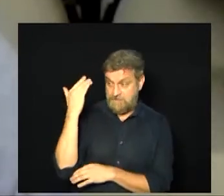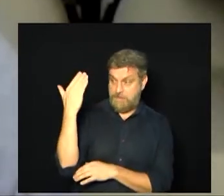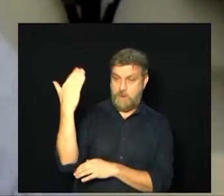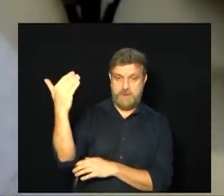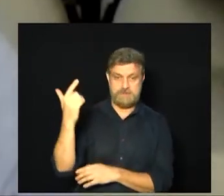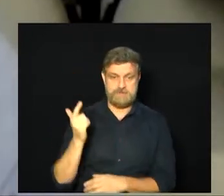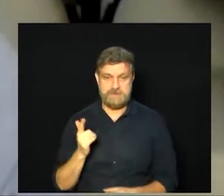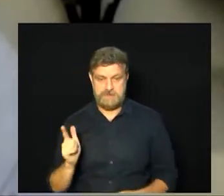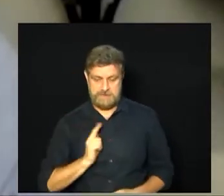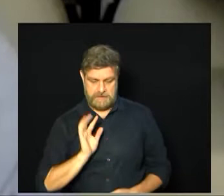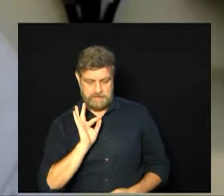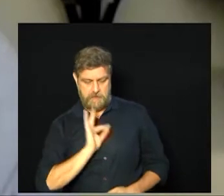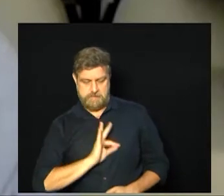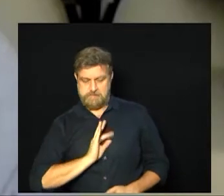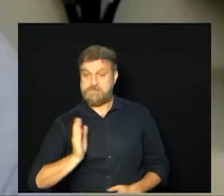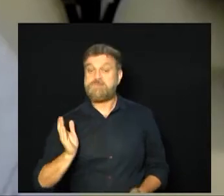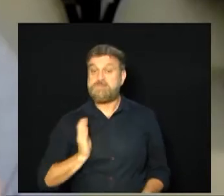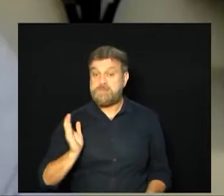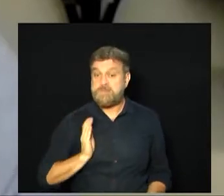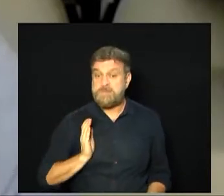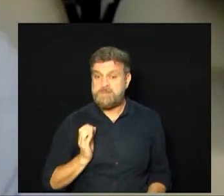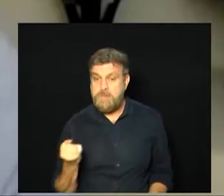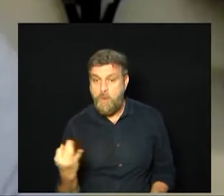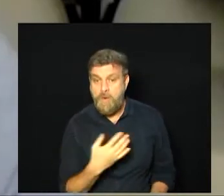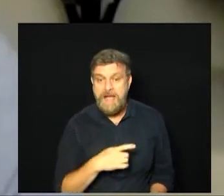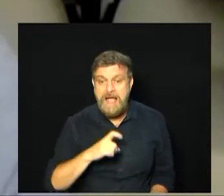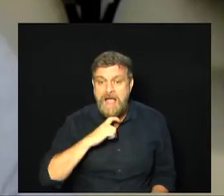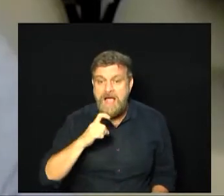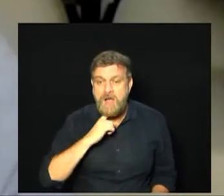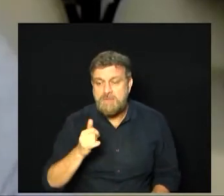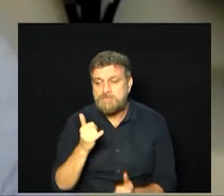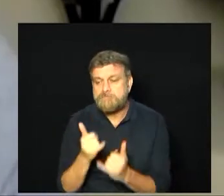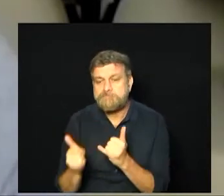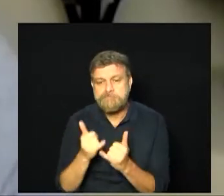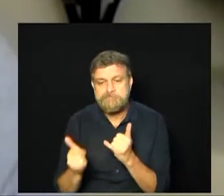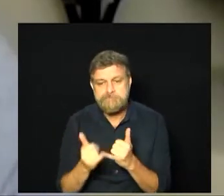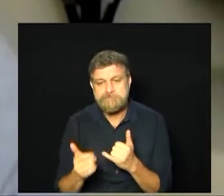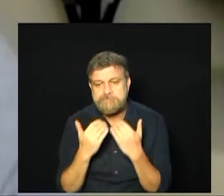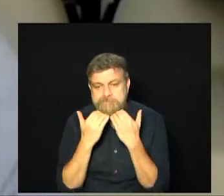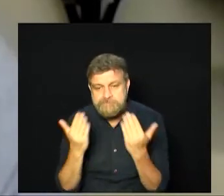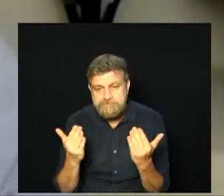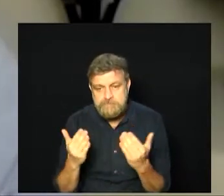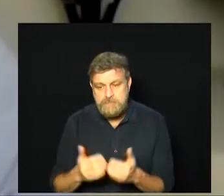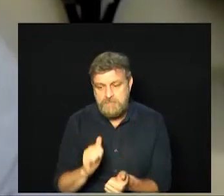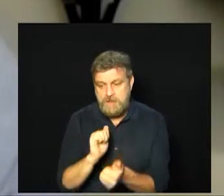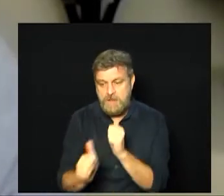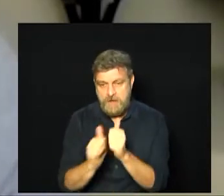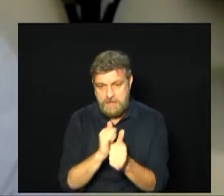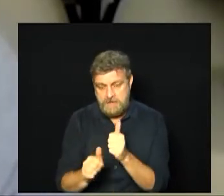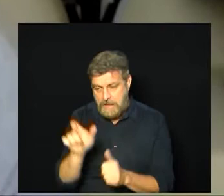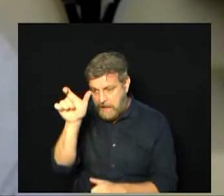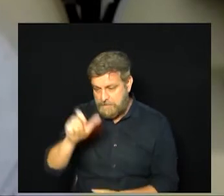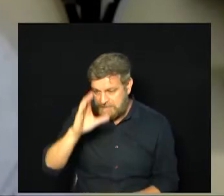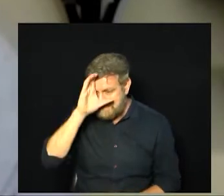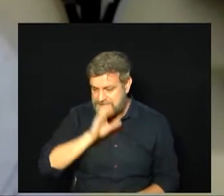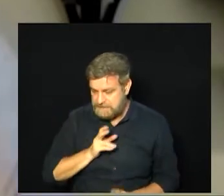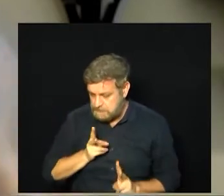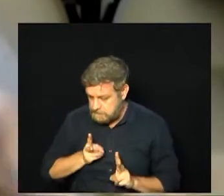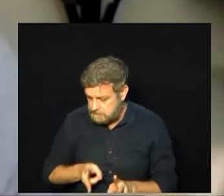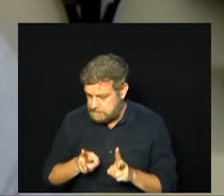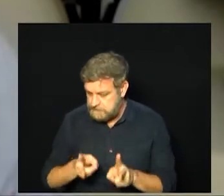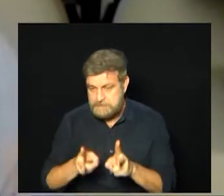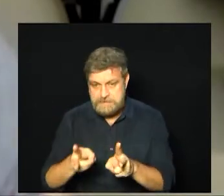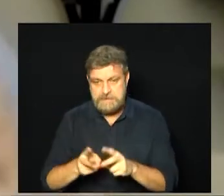tem uma remuneração boa? Quase ninguém. Mas o esporte nunca vai deixar de formar cidadãos. Então,